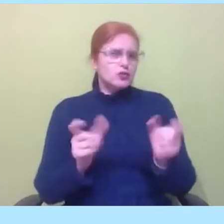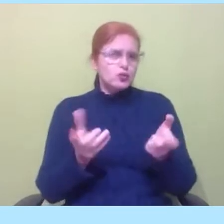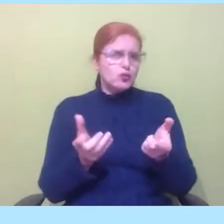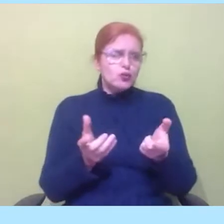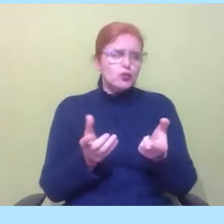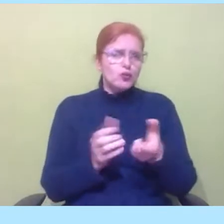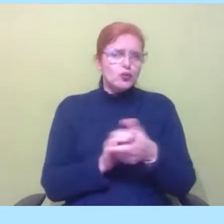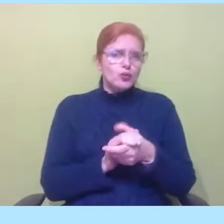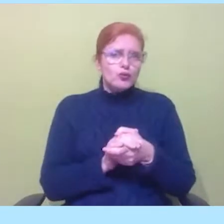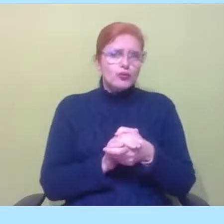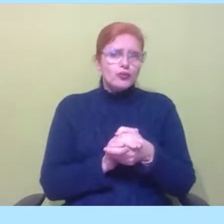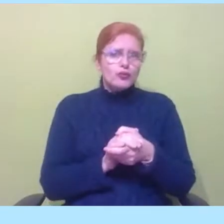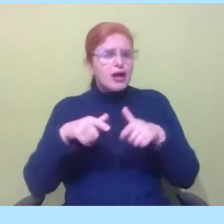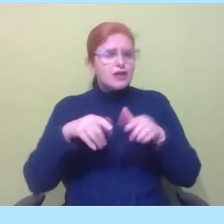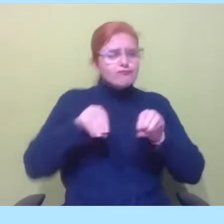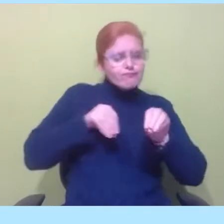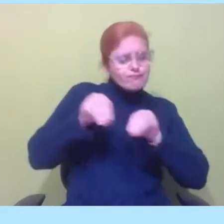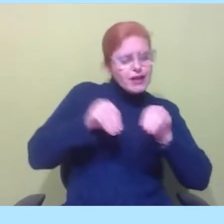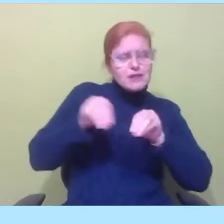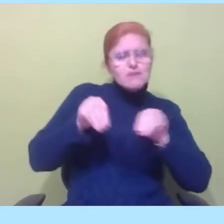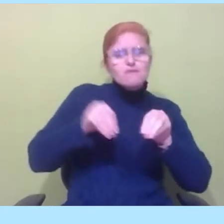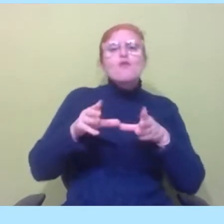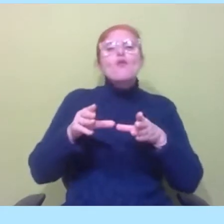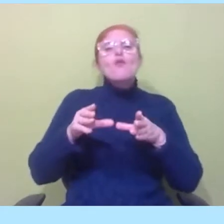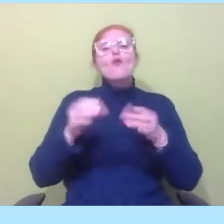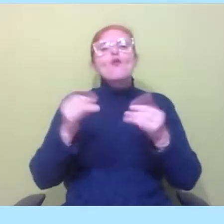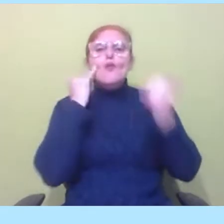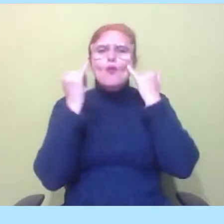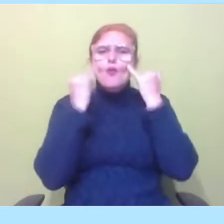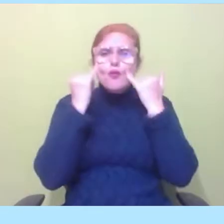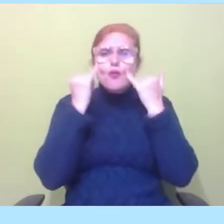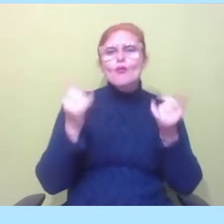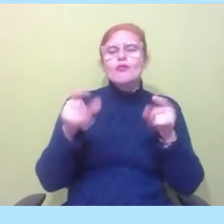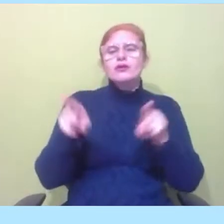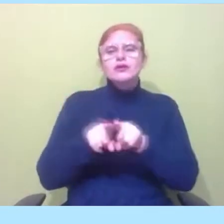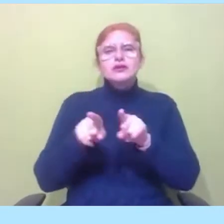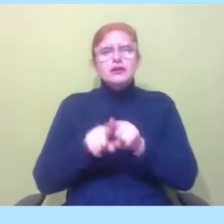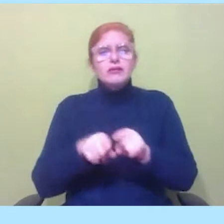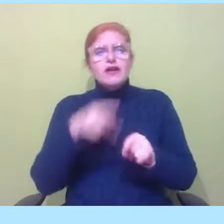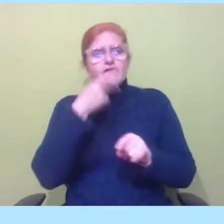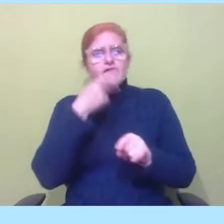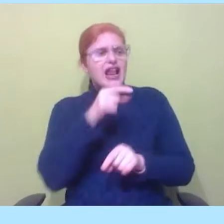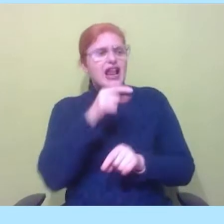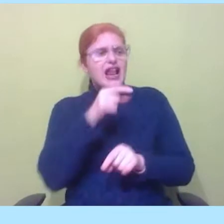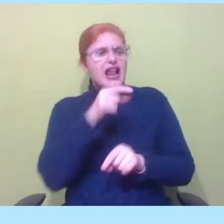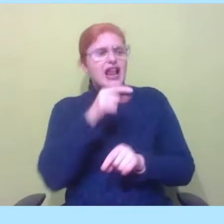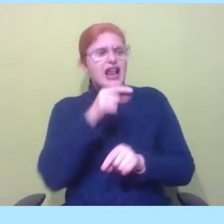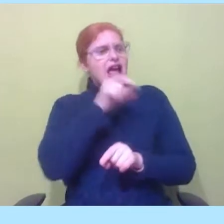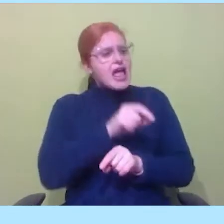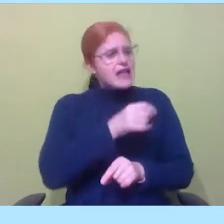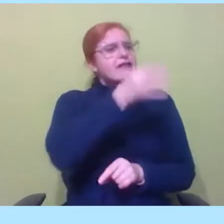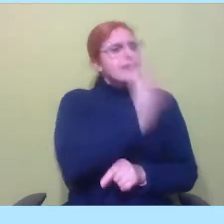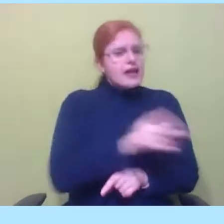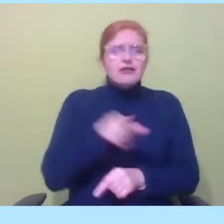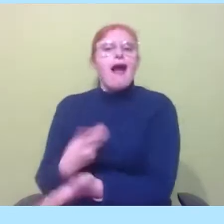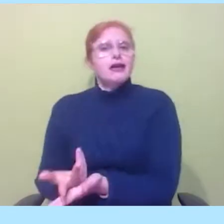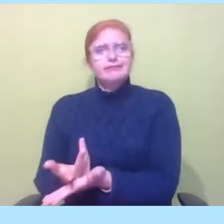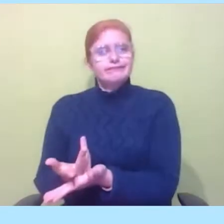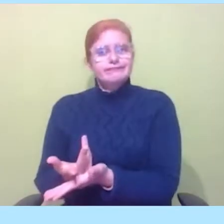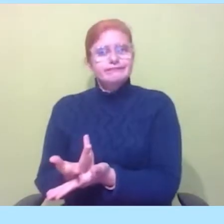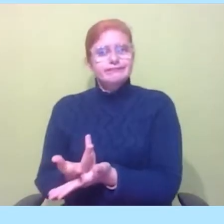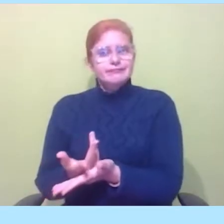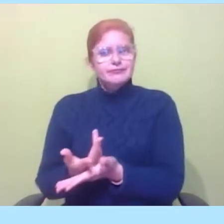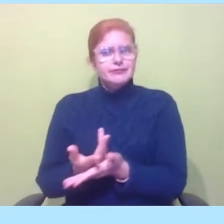as pessoas que dizem o que é certo e errado, e, acima de tudo, nessa capacidade